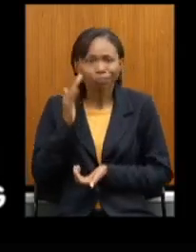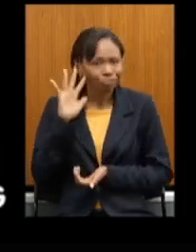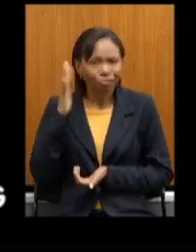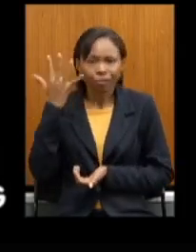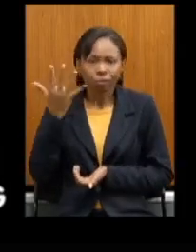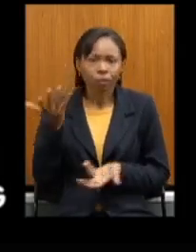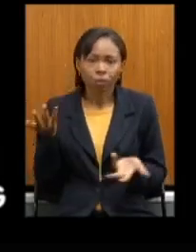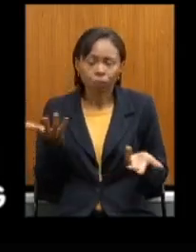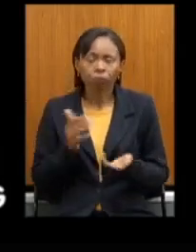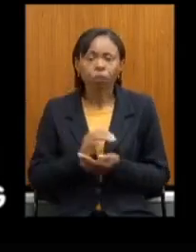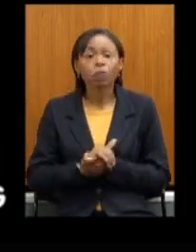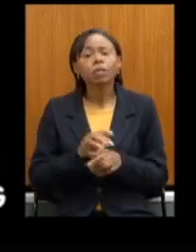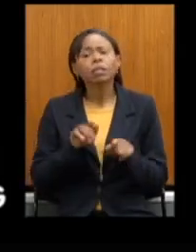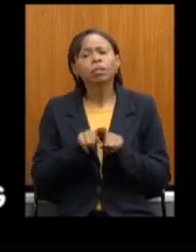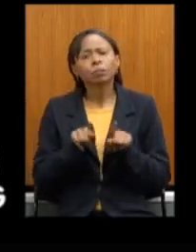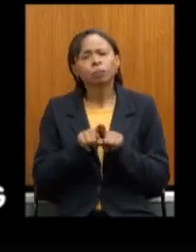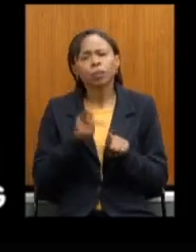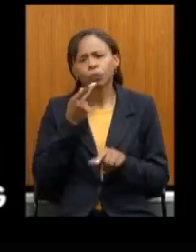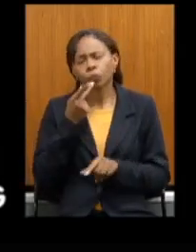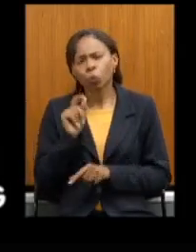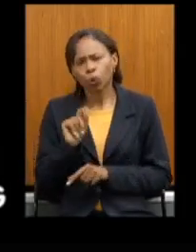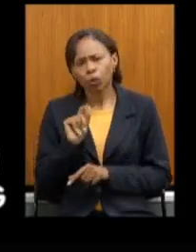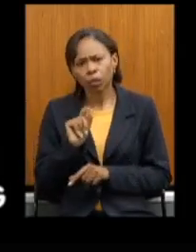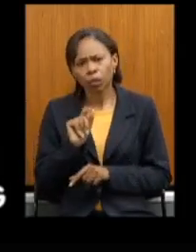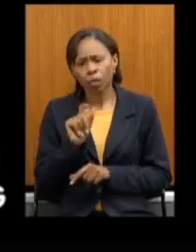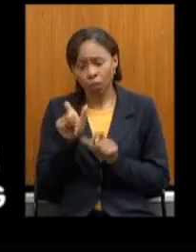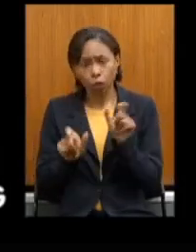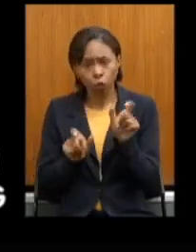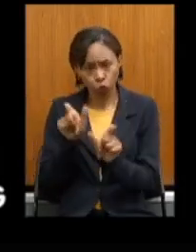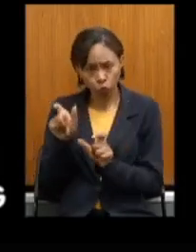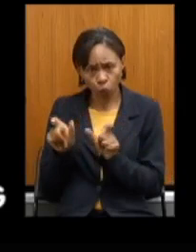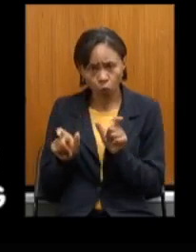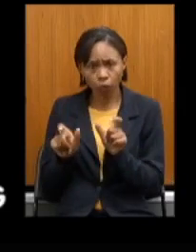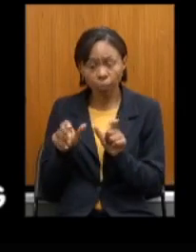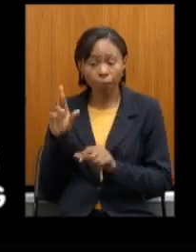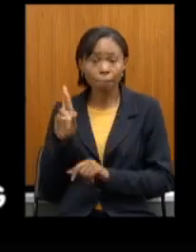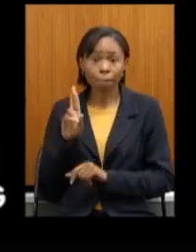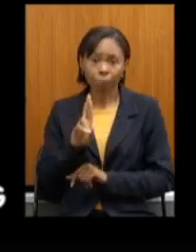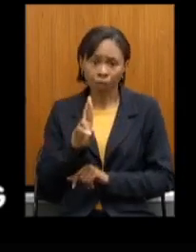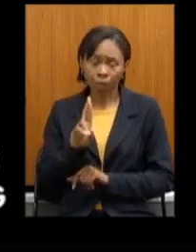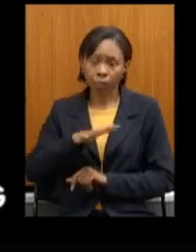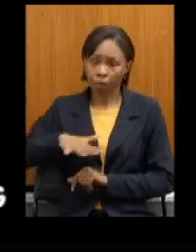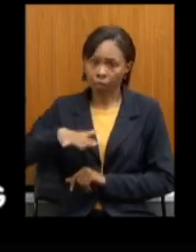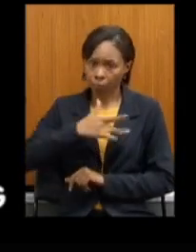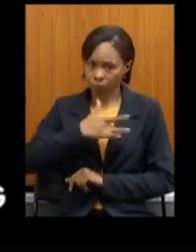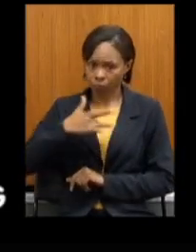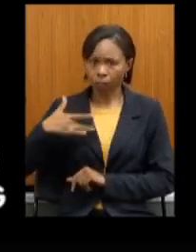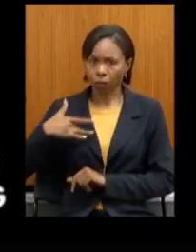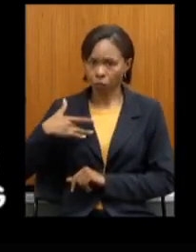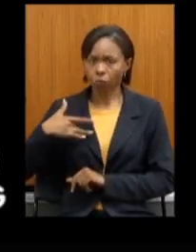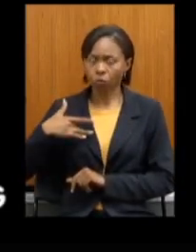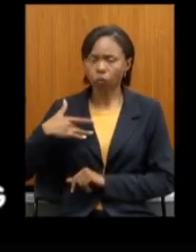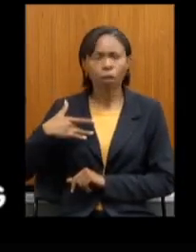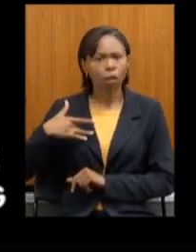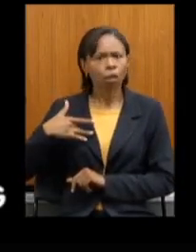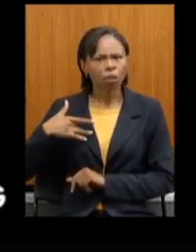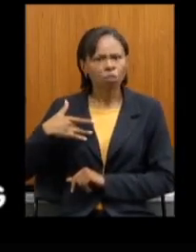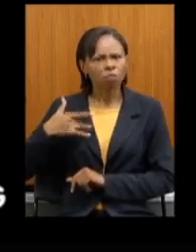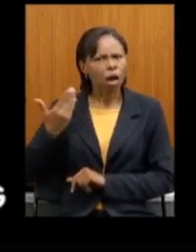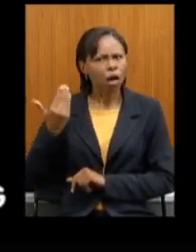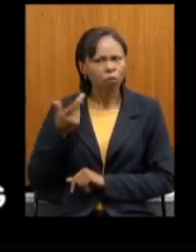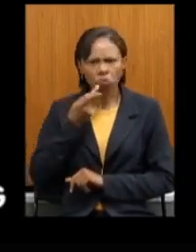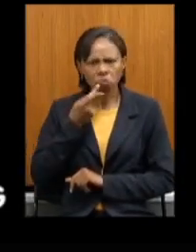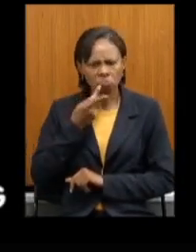também que a fala dos trabalhadores, representantes dos trabalhadores da saúde, no dia de hoje foram falas impactantes,